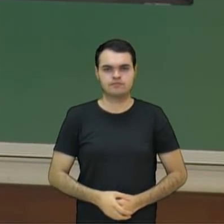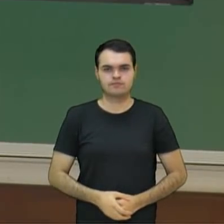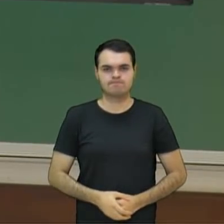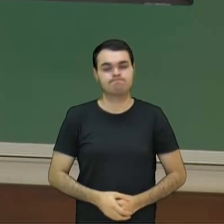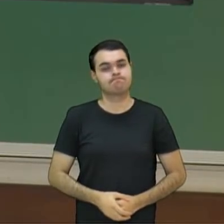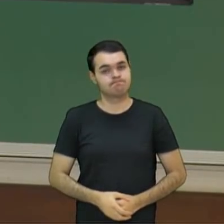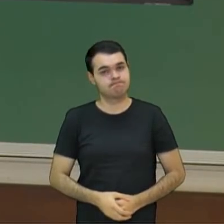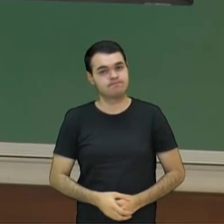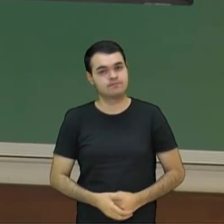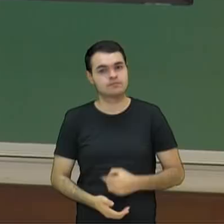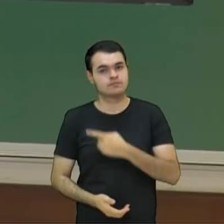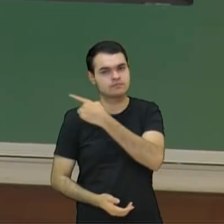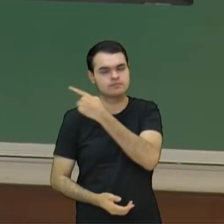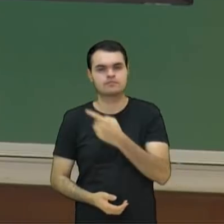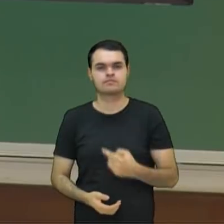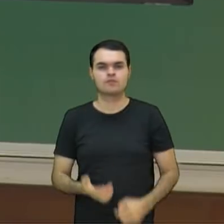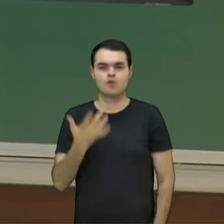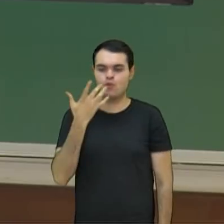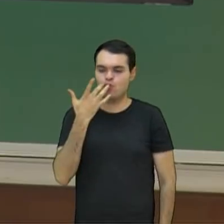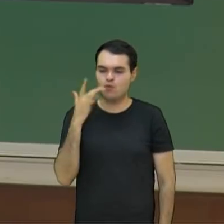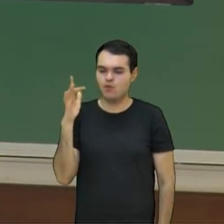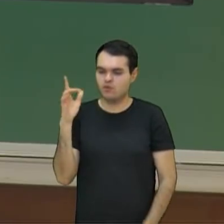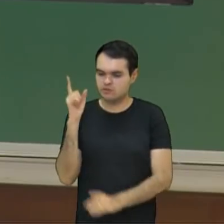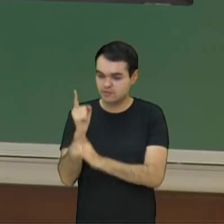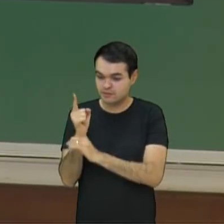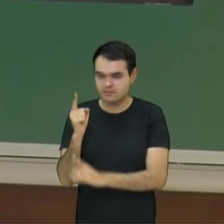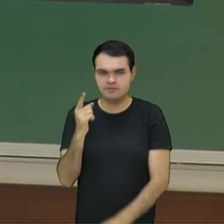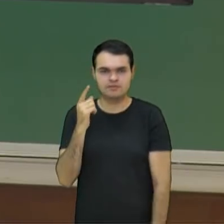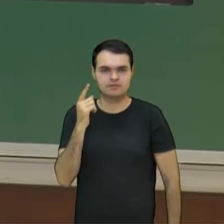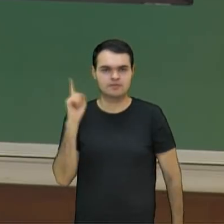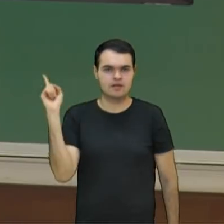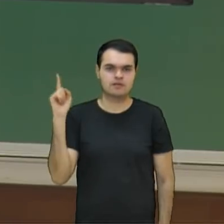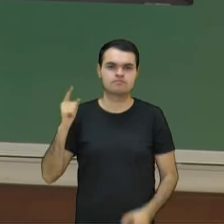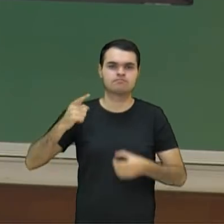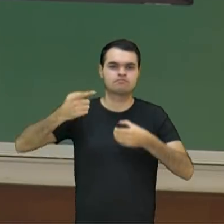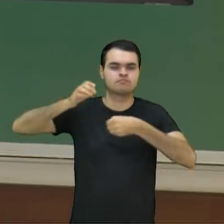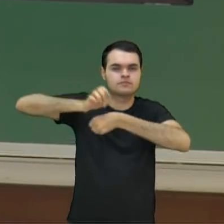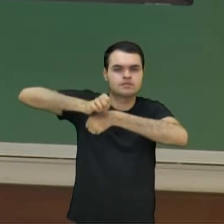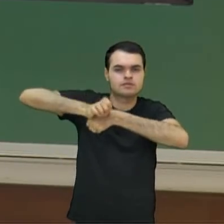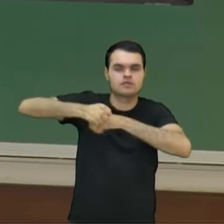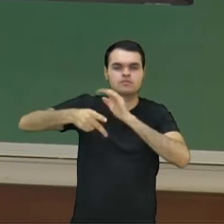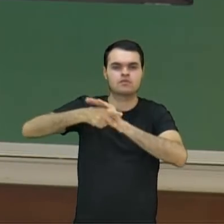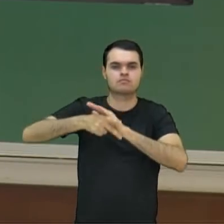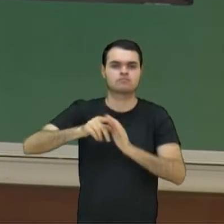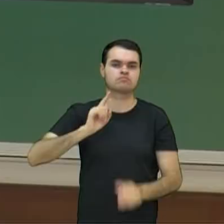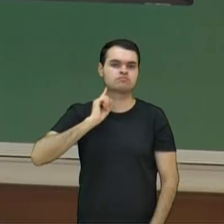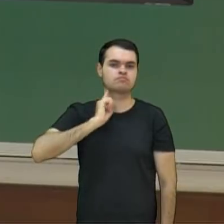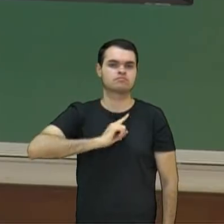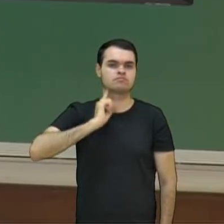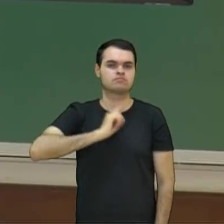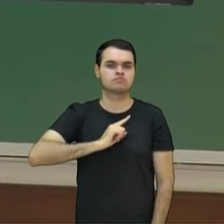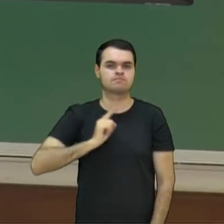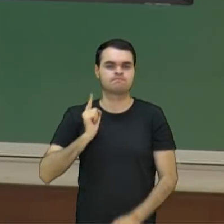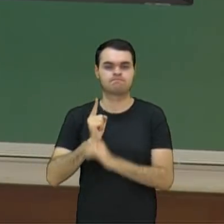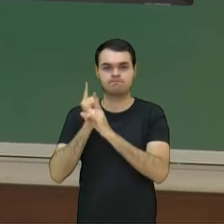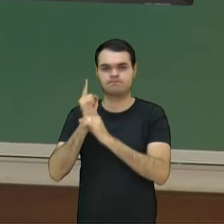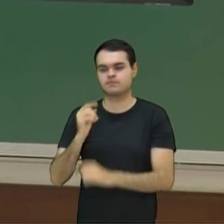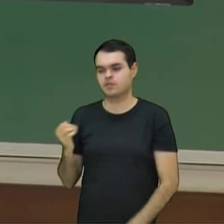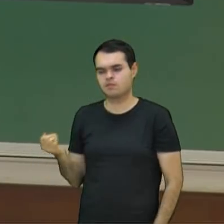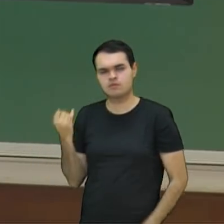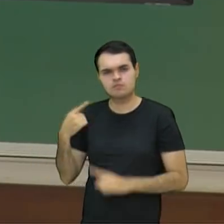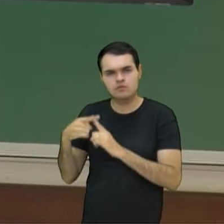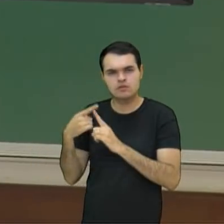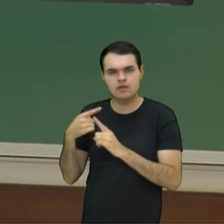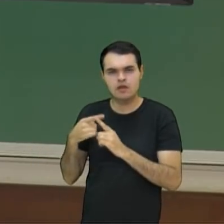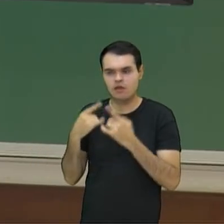E aí nós vamos ter ali a descoberta do ouro na região de Minas Gerais. Isso foi muito importante, porque a partir disso, muitas pessoas